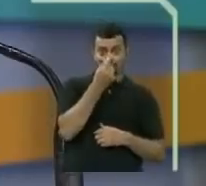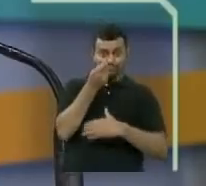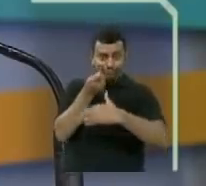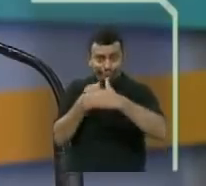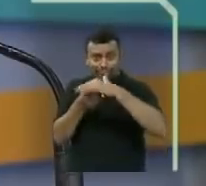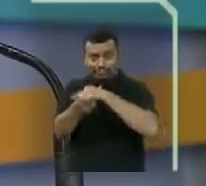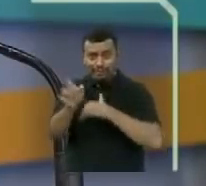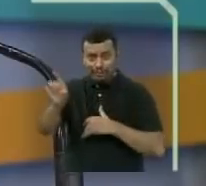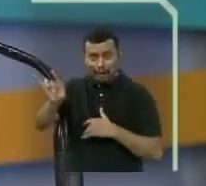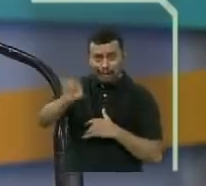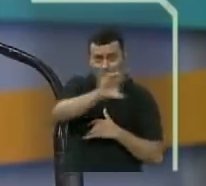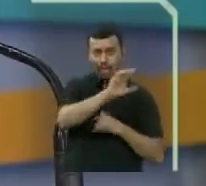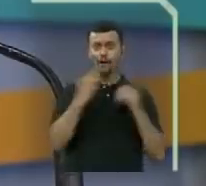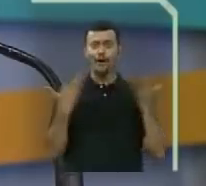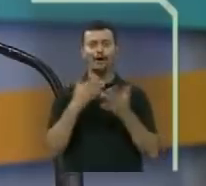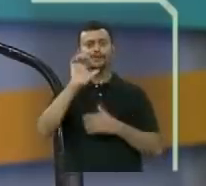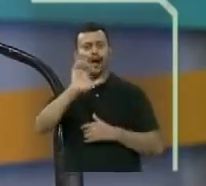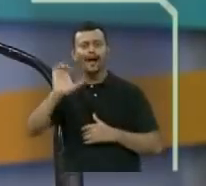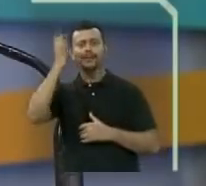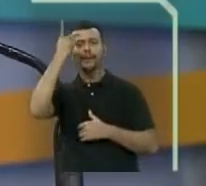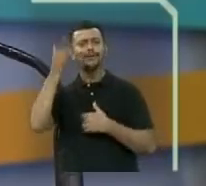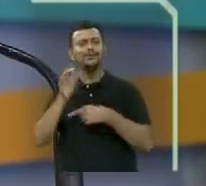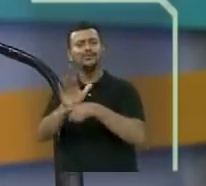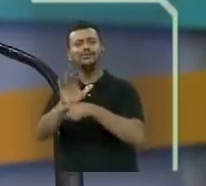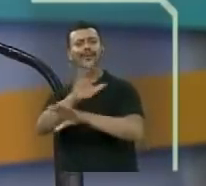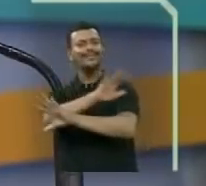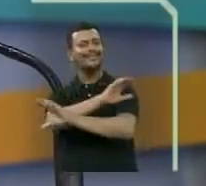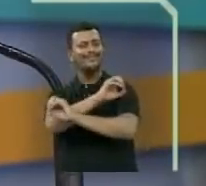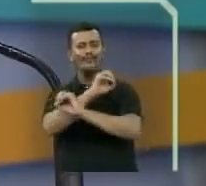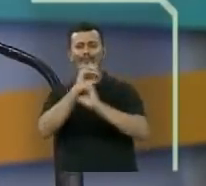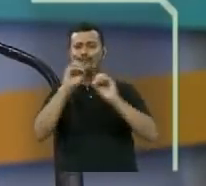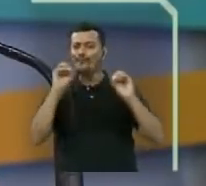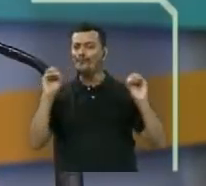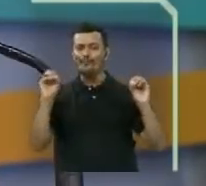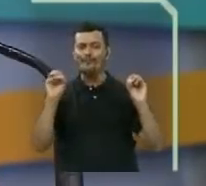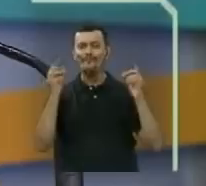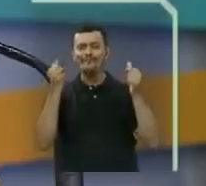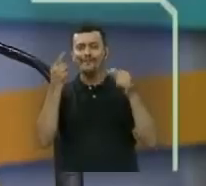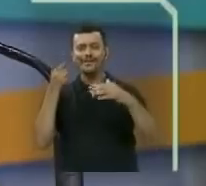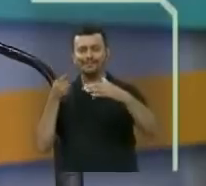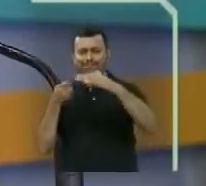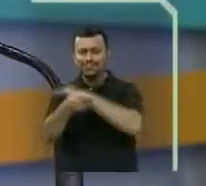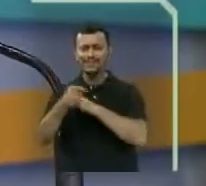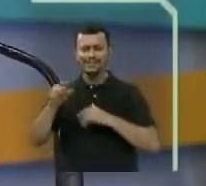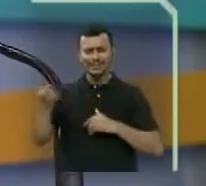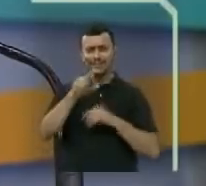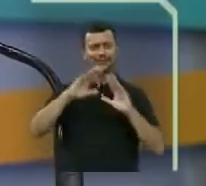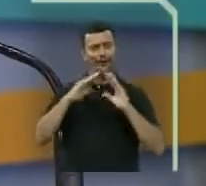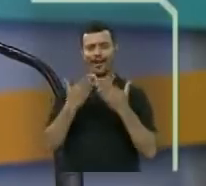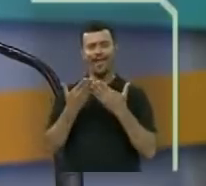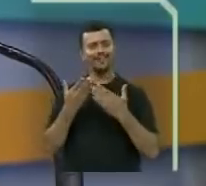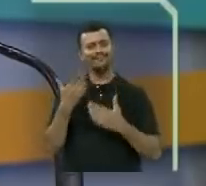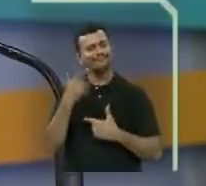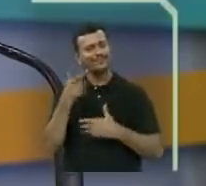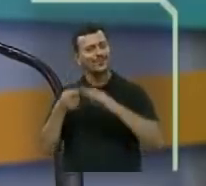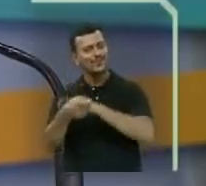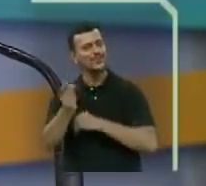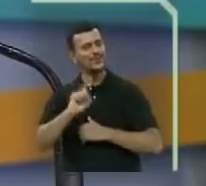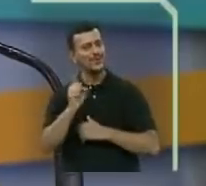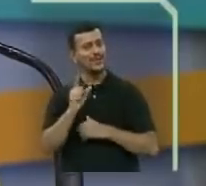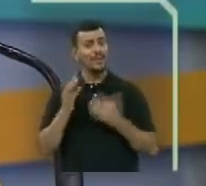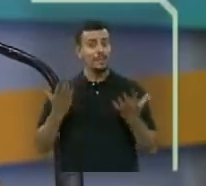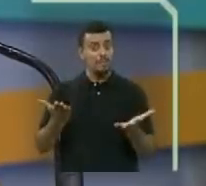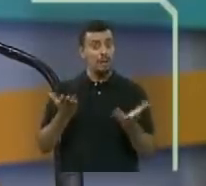São Paulo não contribui com nenhum tostão diretamente para cada uma das escolas. Ao mesmo tempo, Rodrigo,